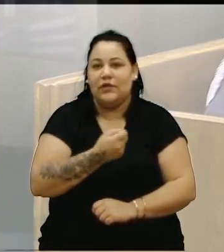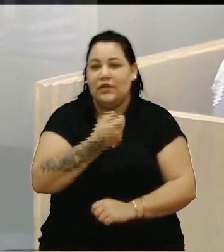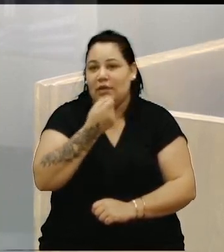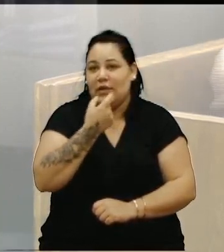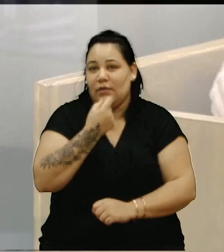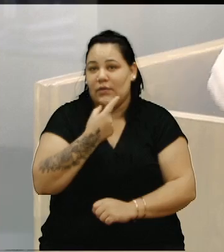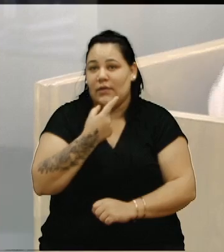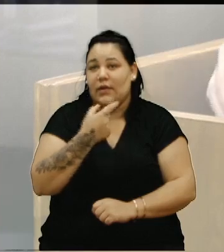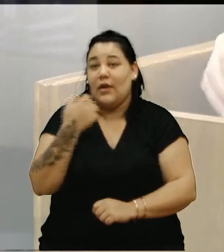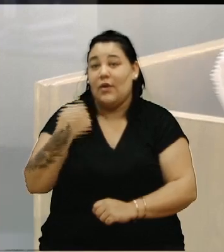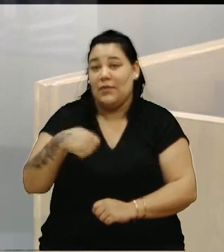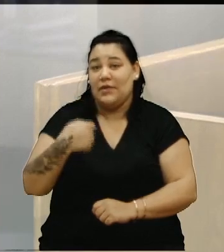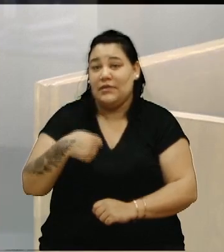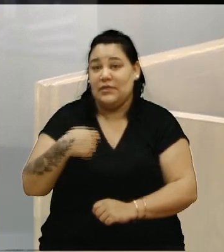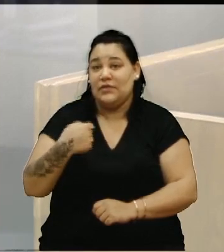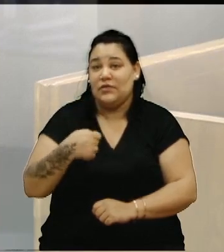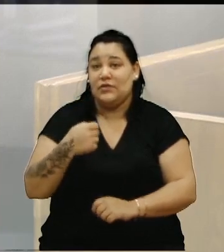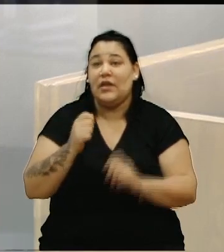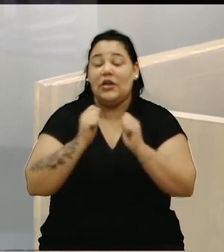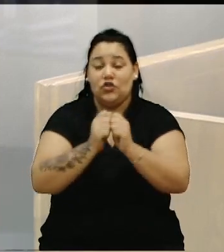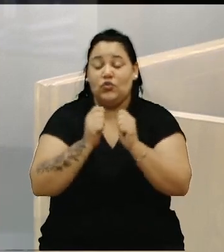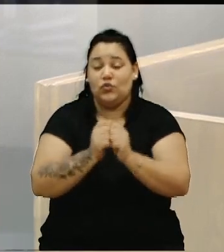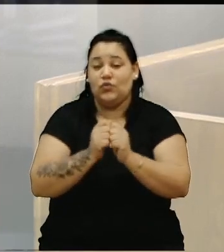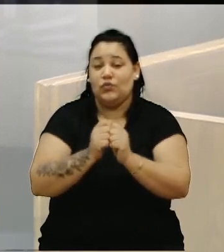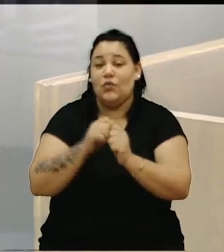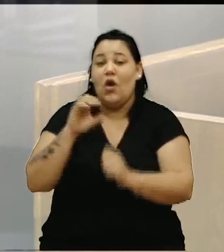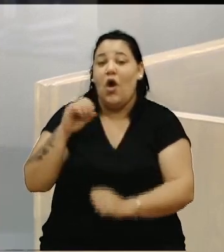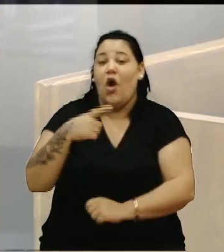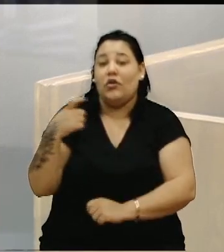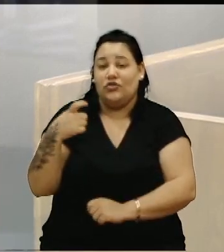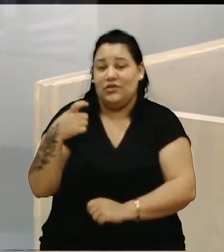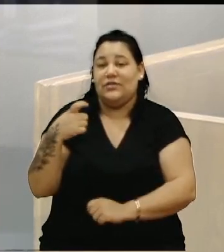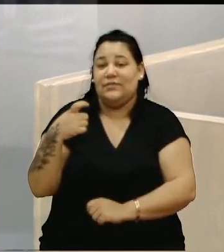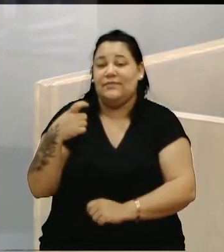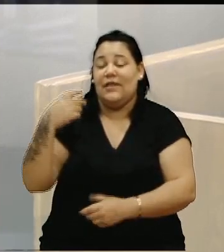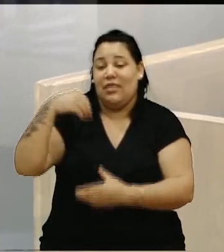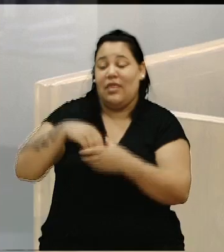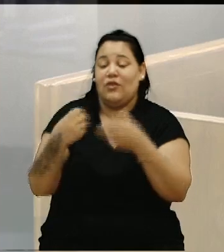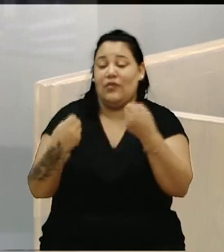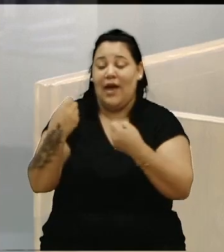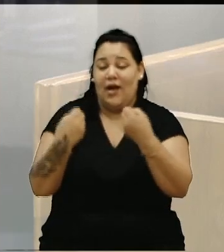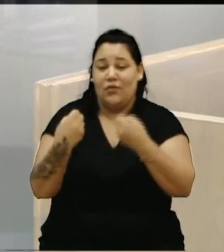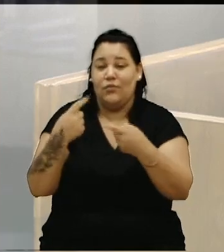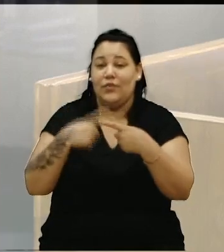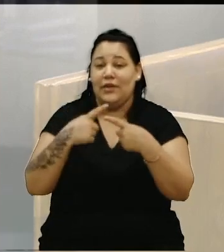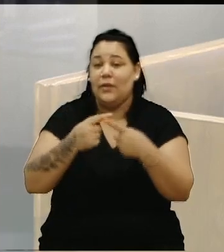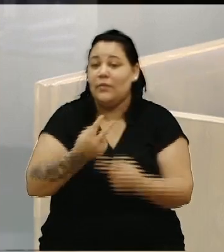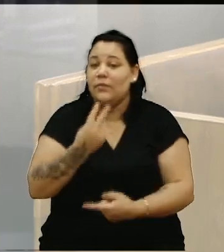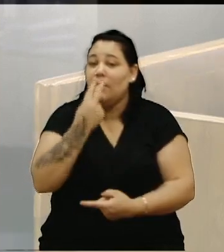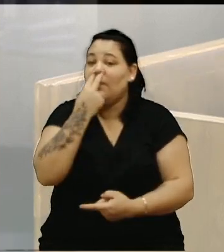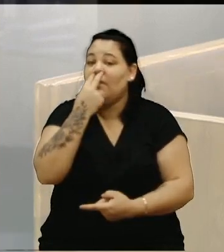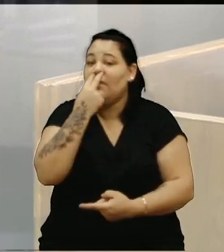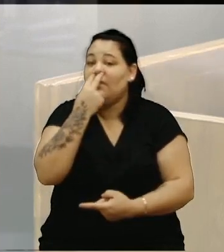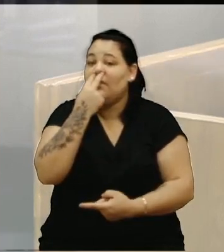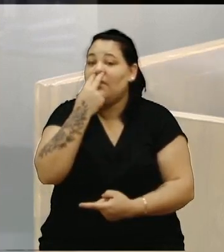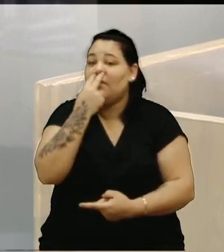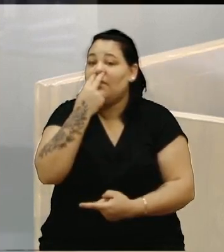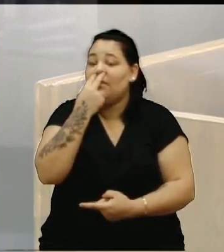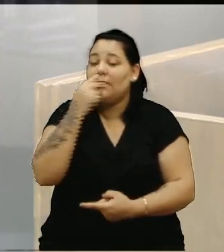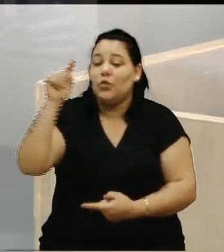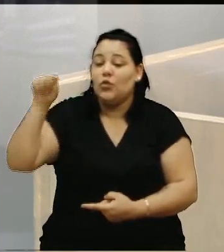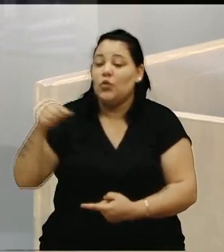Eu preciso andar com oxigênio dentro do carro, que se ele convulsionar, eu tenho que colocar o oxigênio nele. Ele